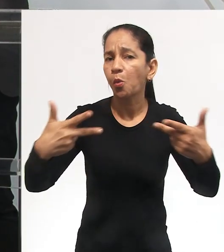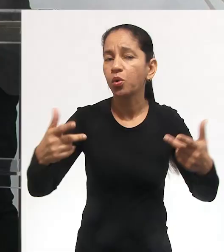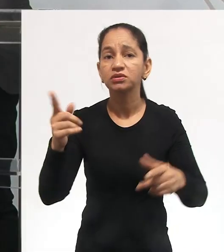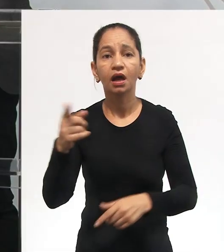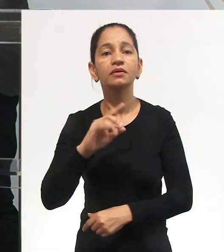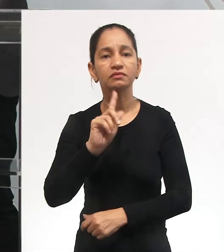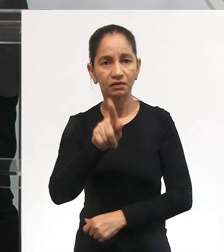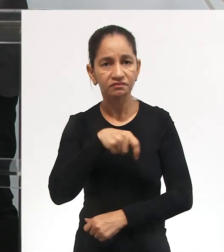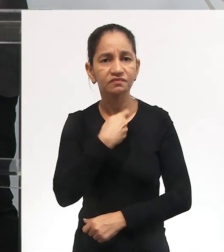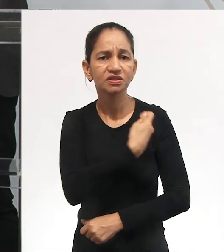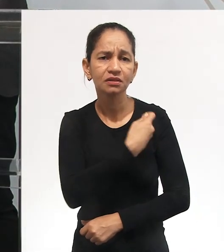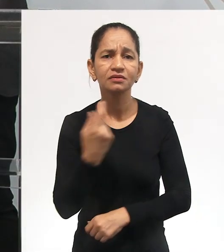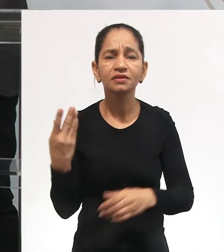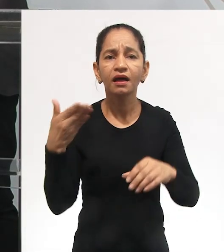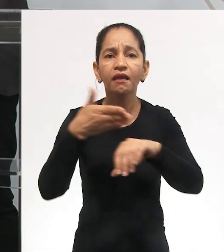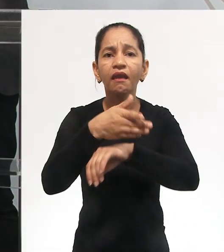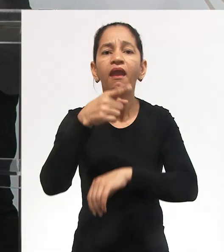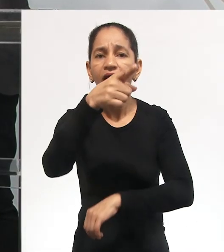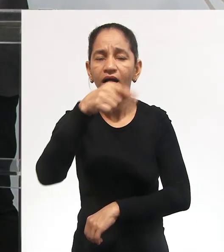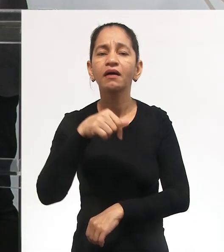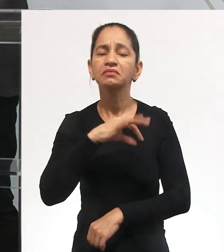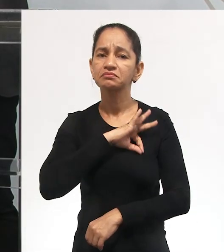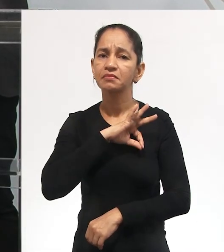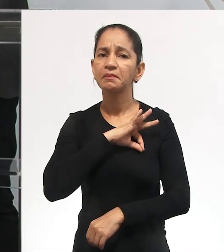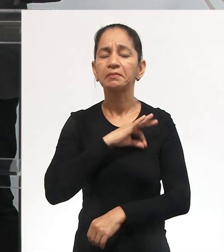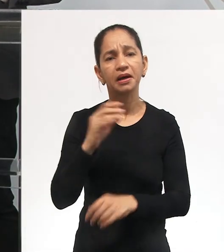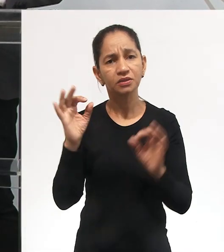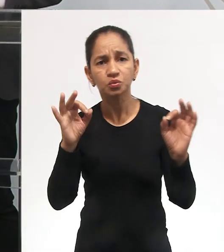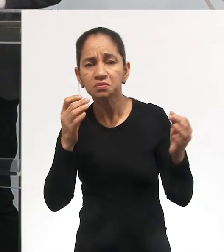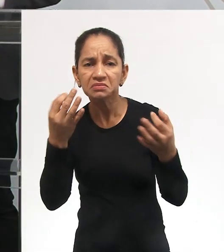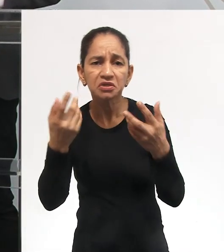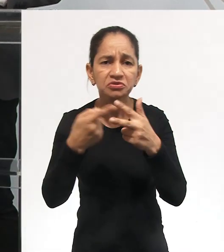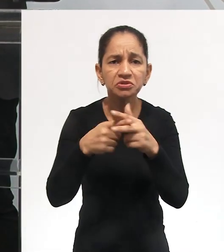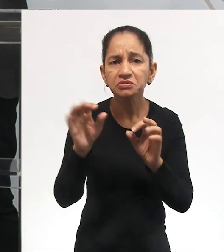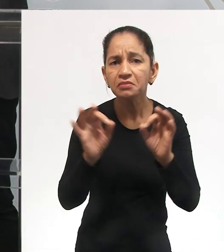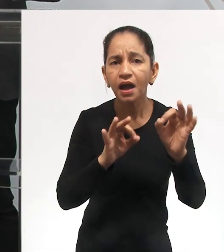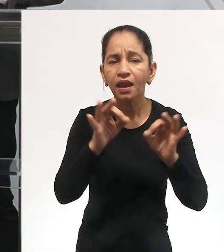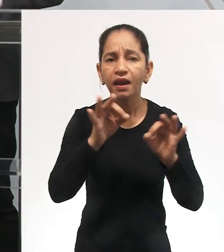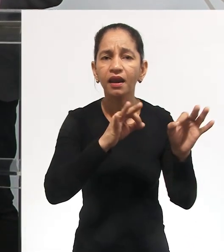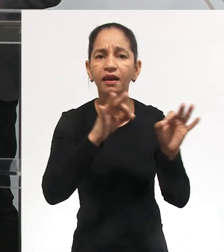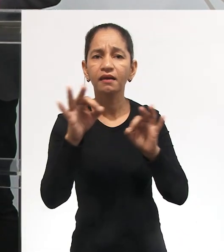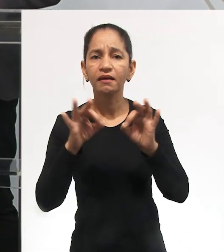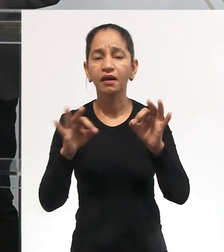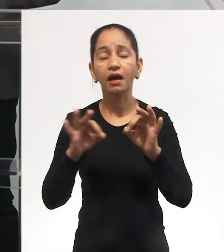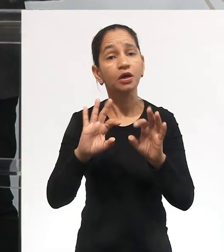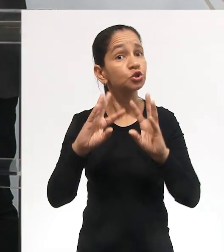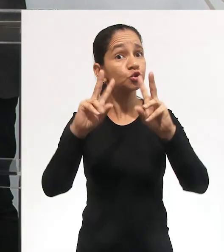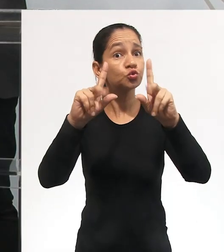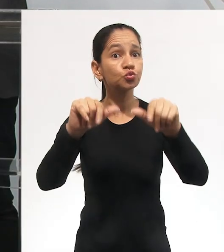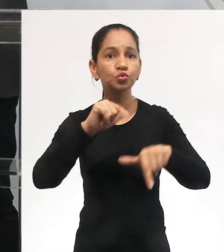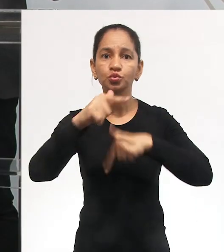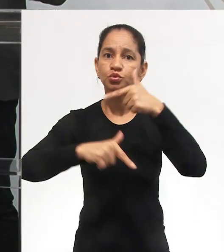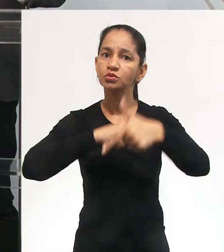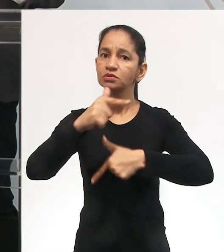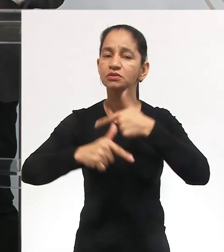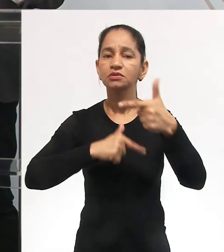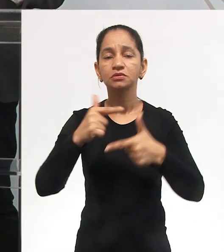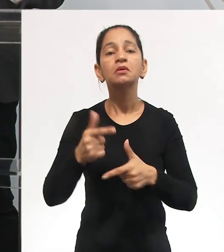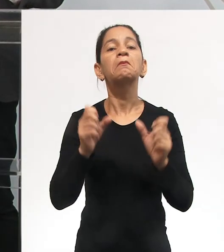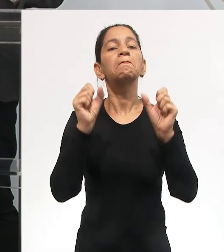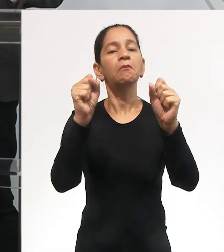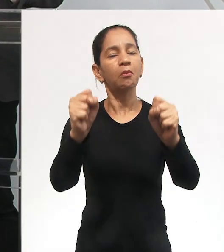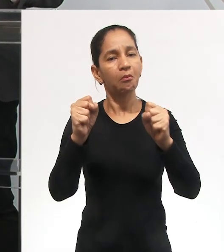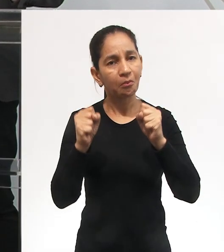na fiscalização das atividades e funções da polícia, né, das atividades policiais. Isso é uma previsão